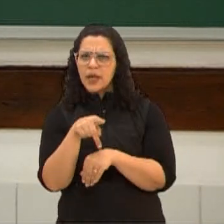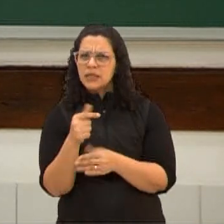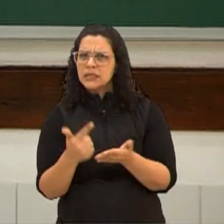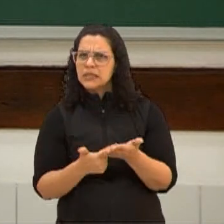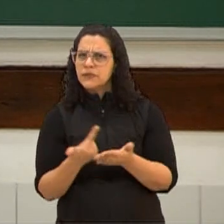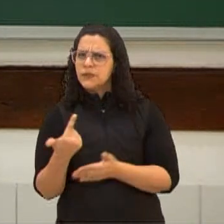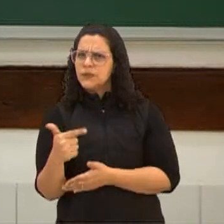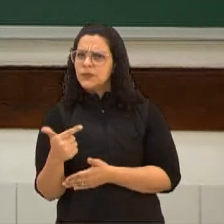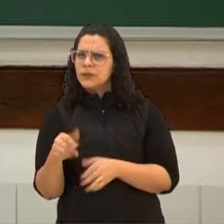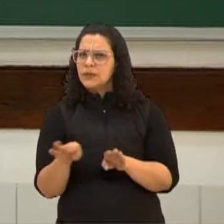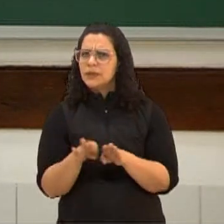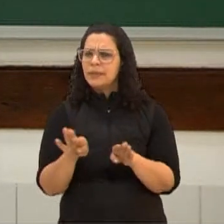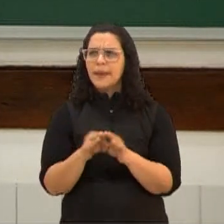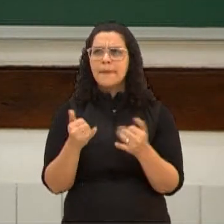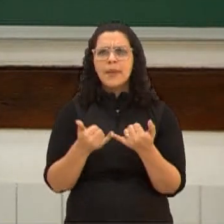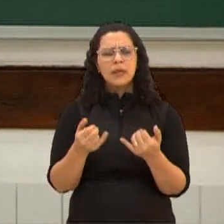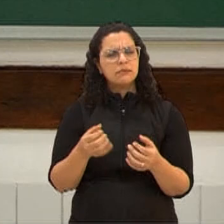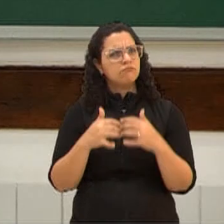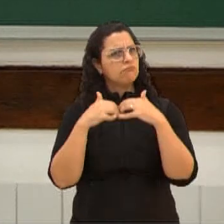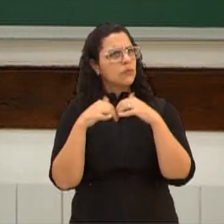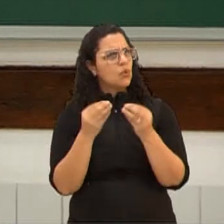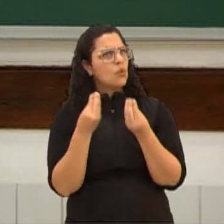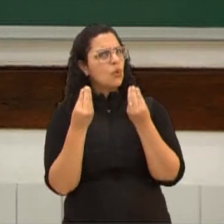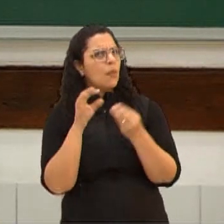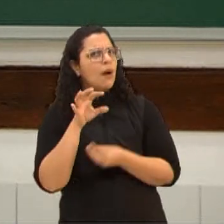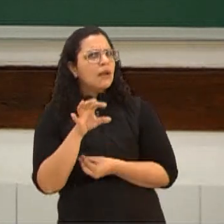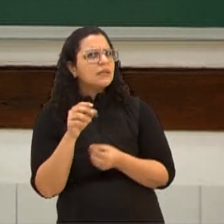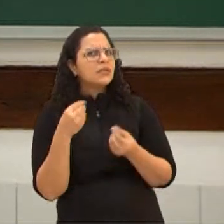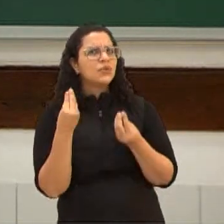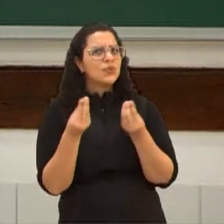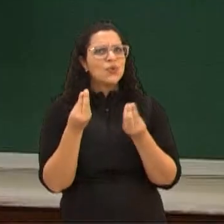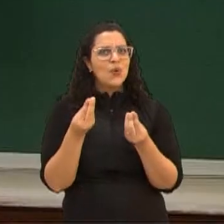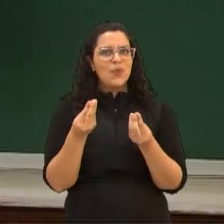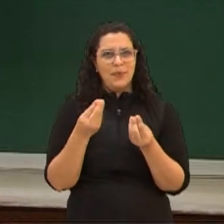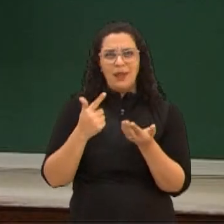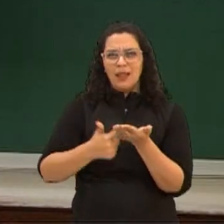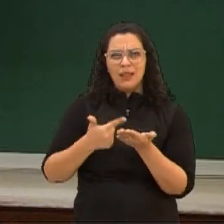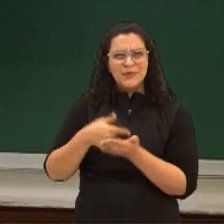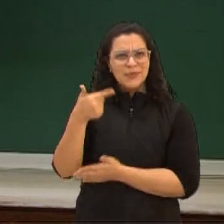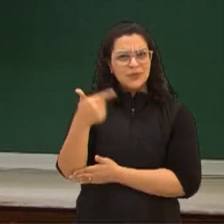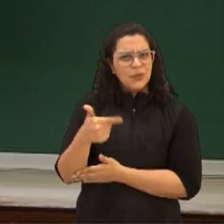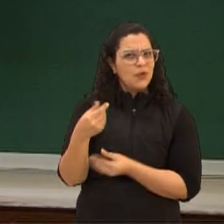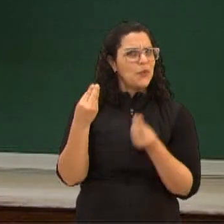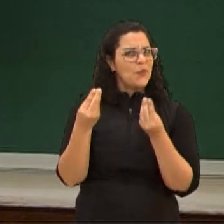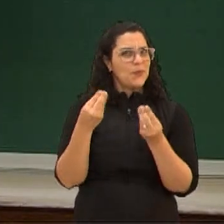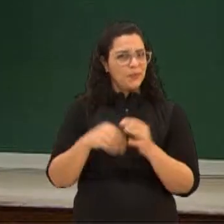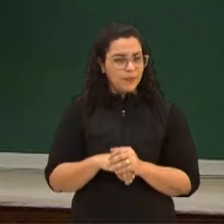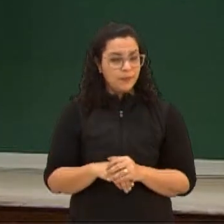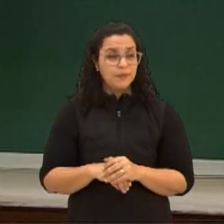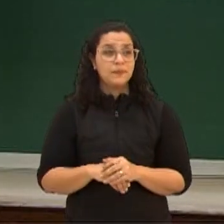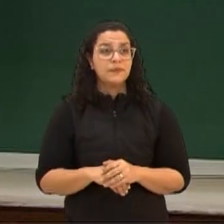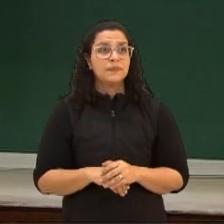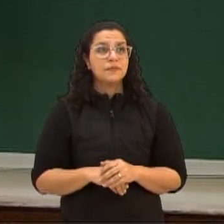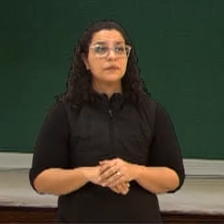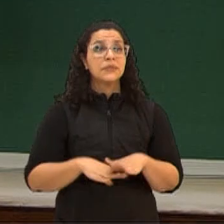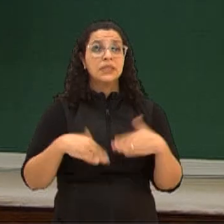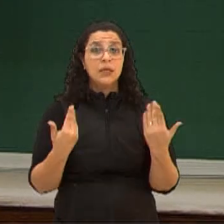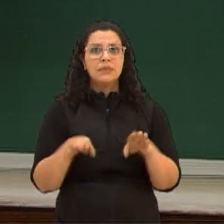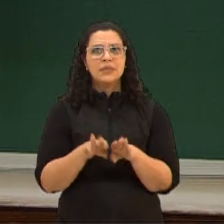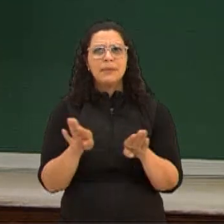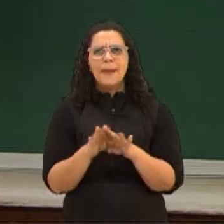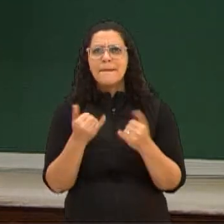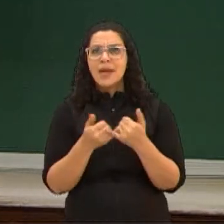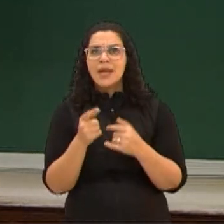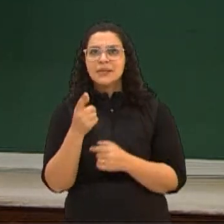você automaticamente já reflete, já pensa sobre essa situação,